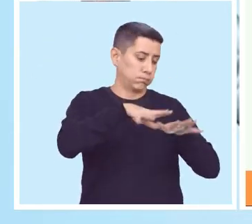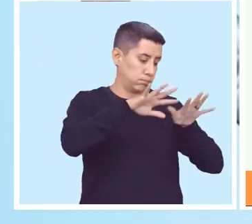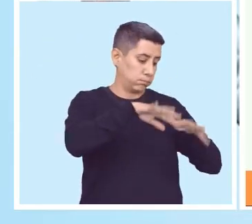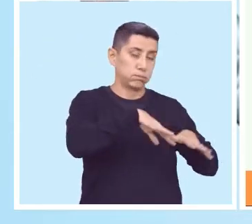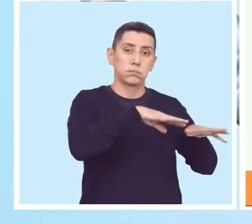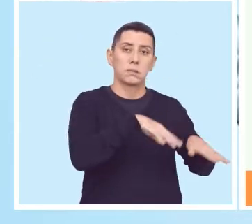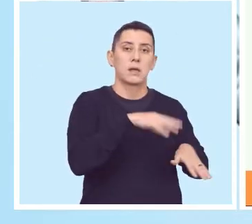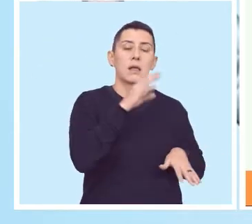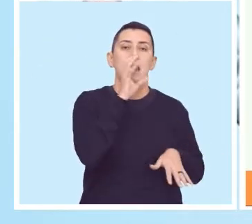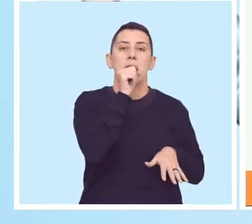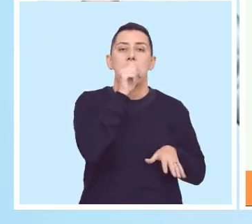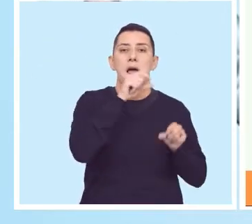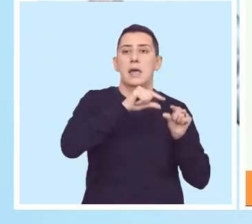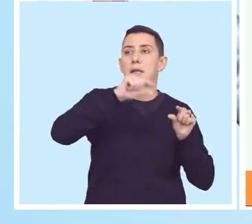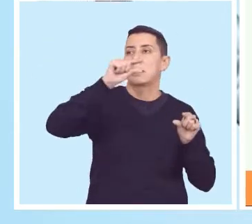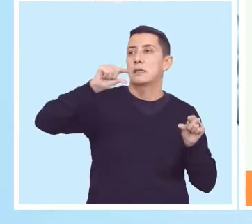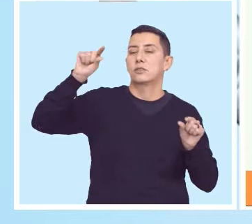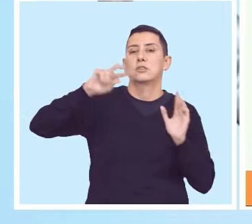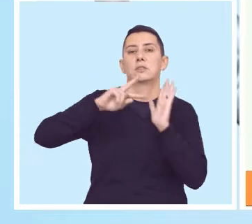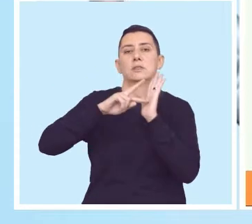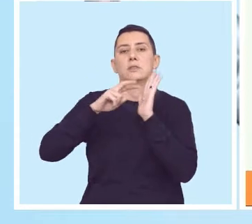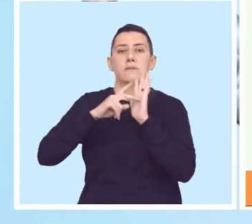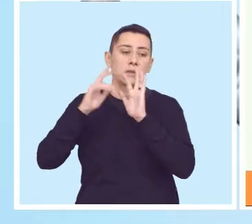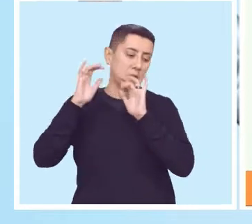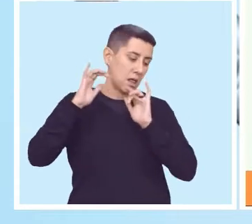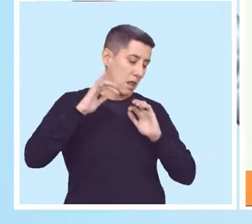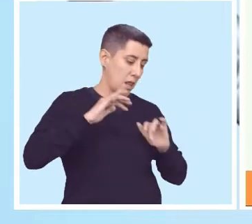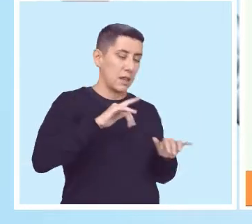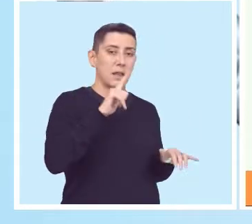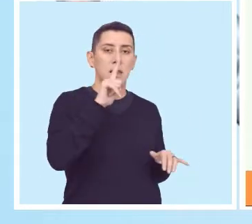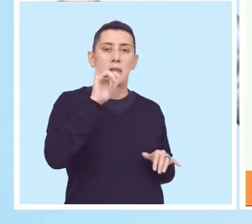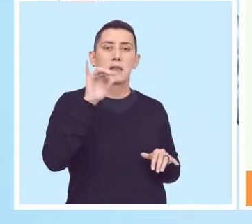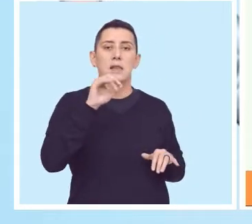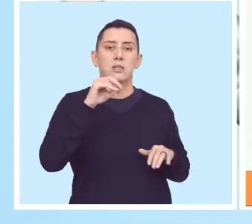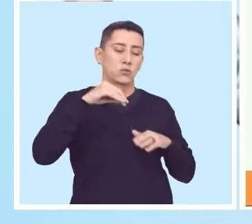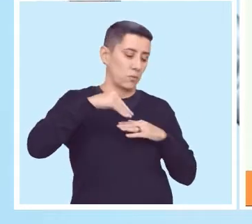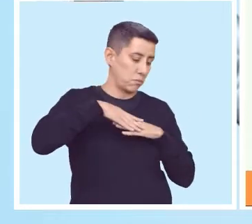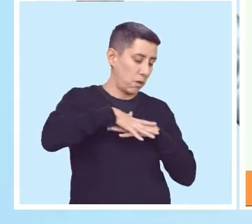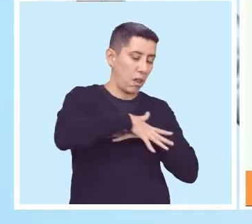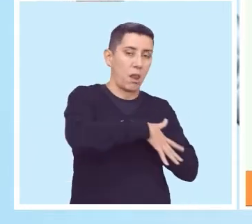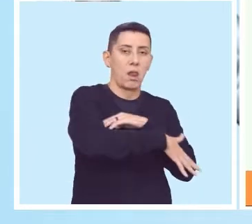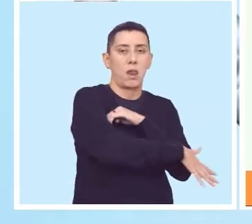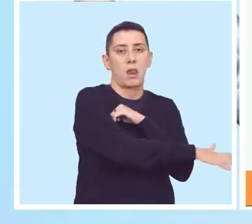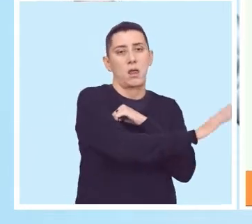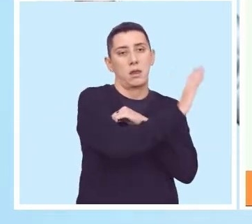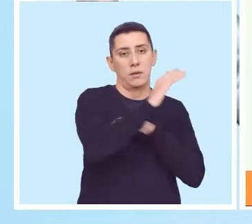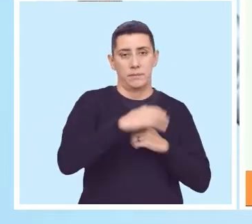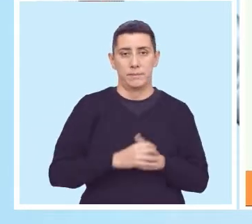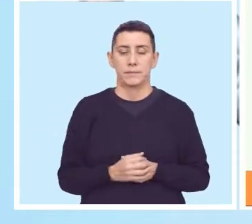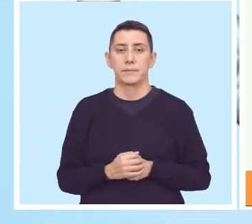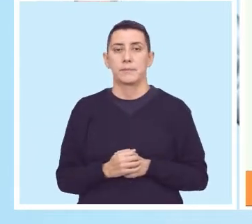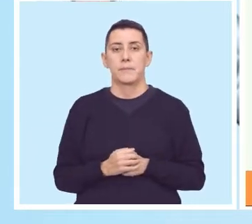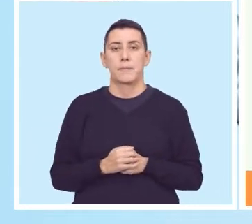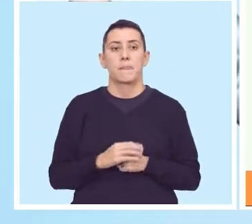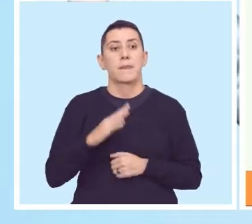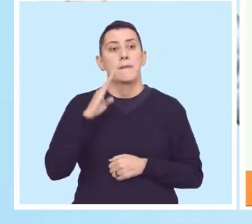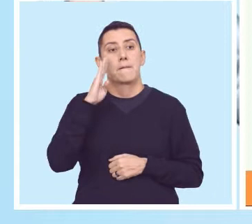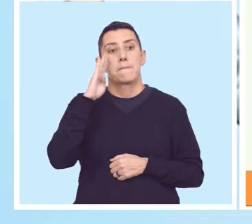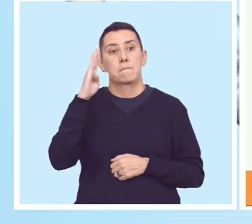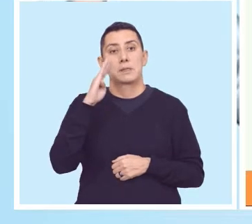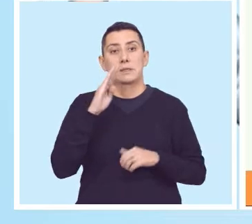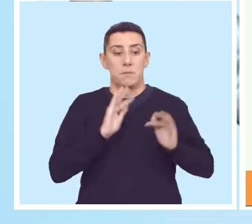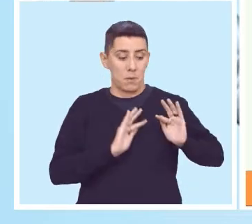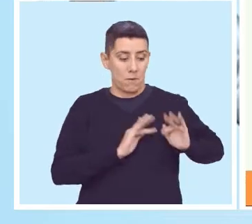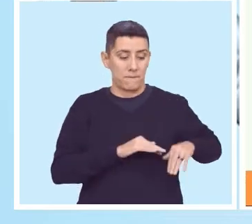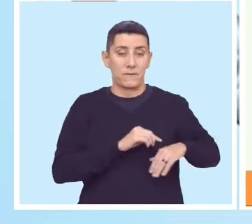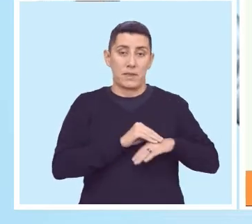menos laranja, já indo para um amarelo verde. Por quê? Porque o lixo ficava concentrado muito aqui já